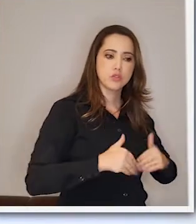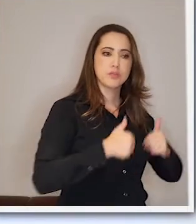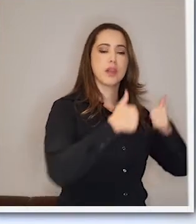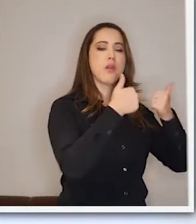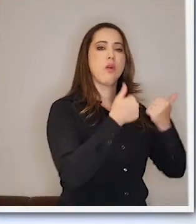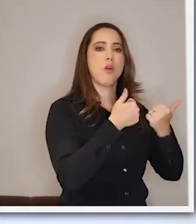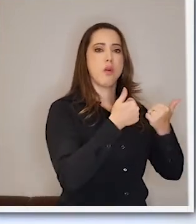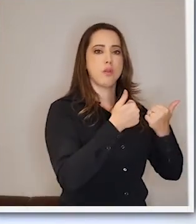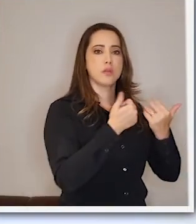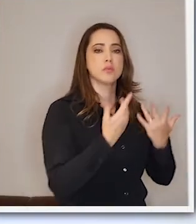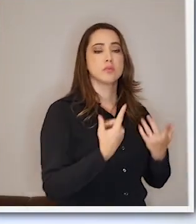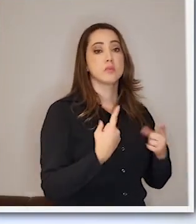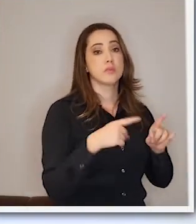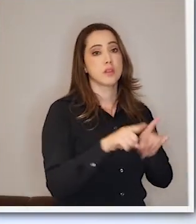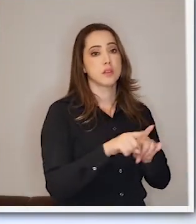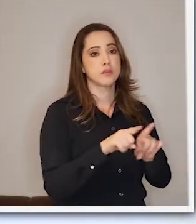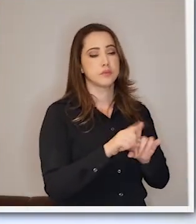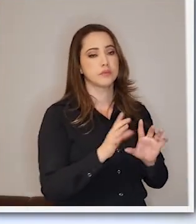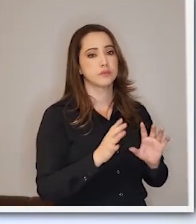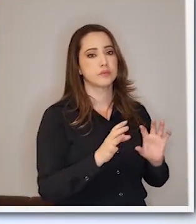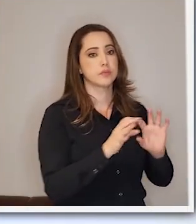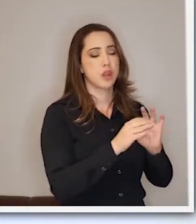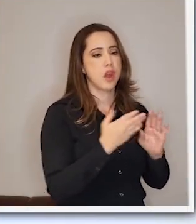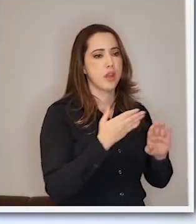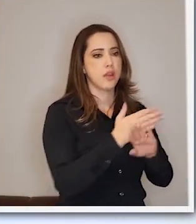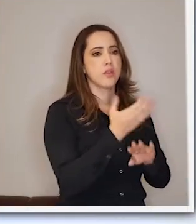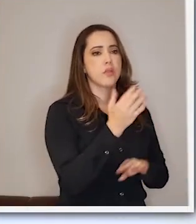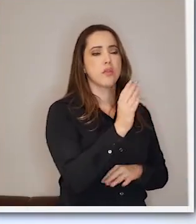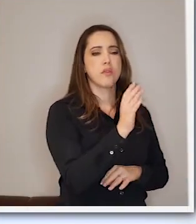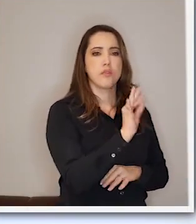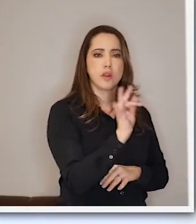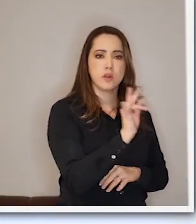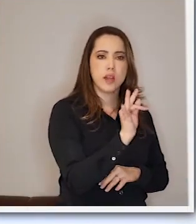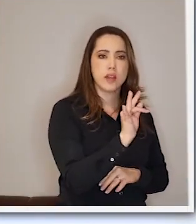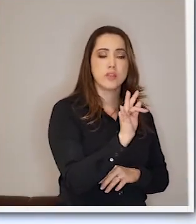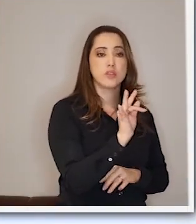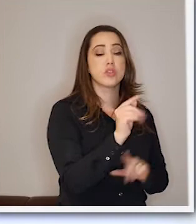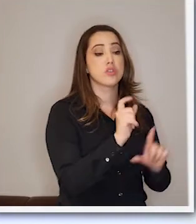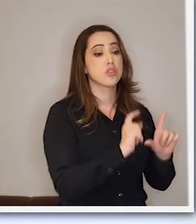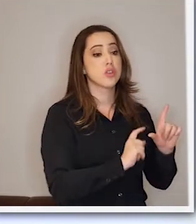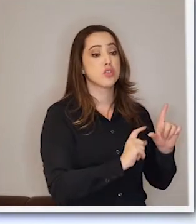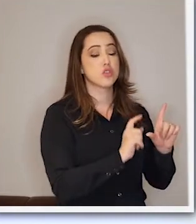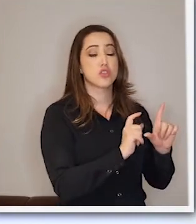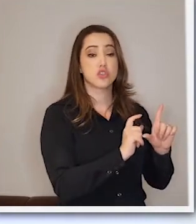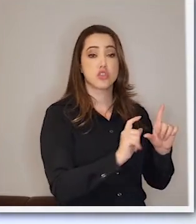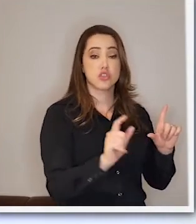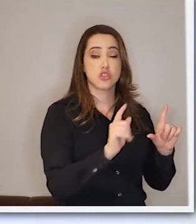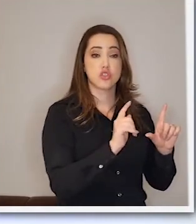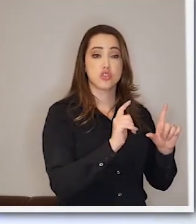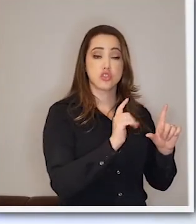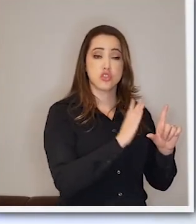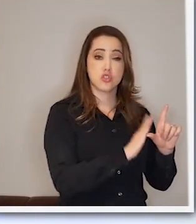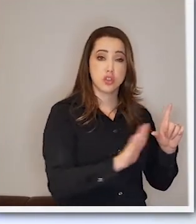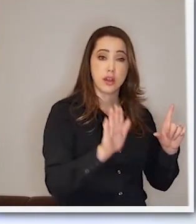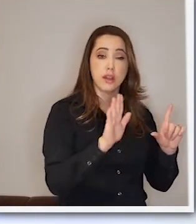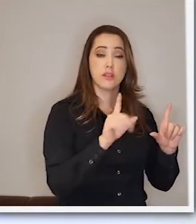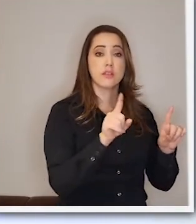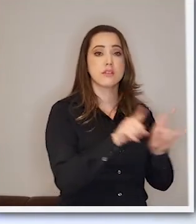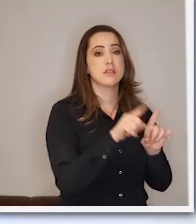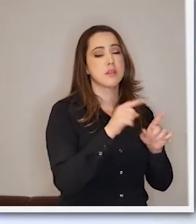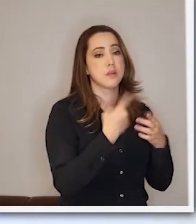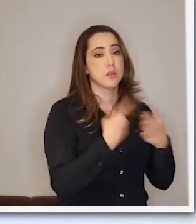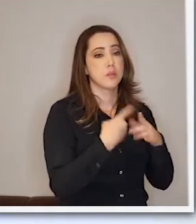e econômica. Através da Libras, eu me inspiro a fazer a faculdade de letras, porque eu precisava entender melhor